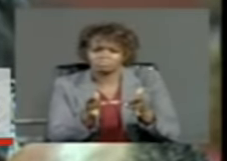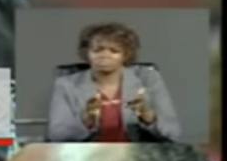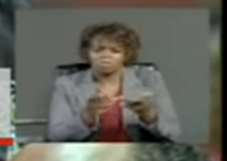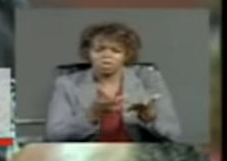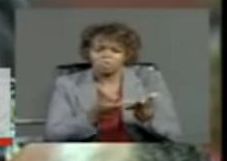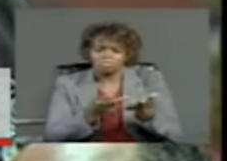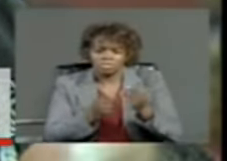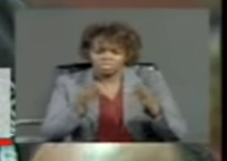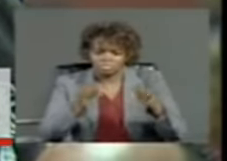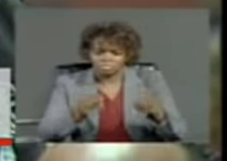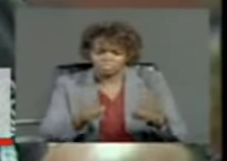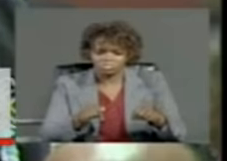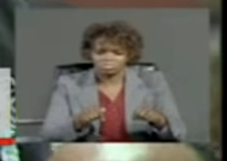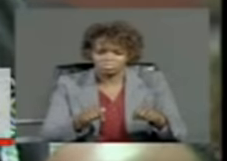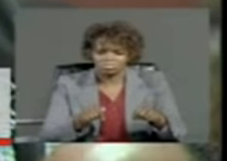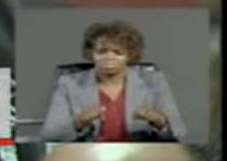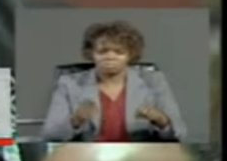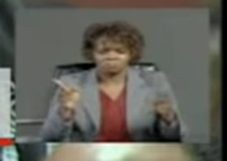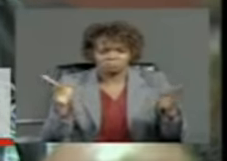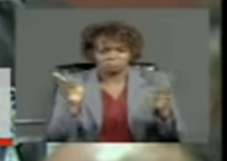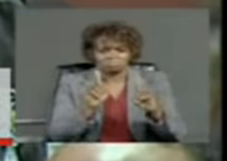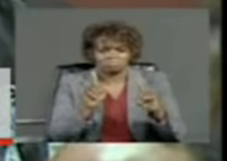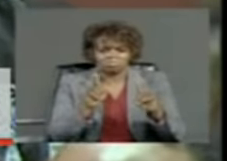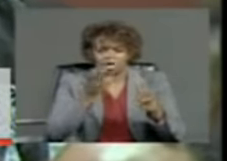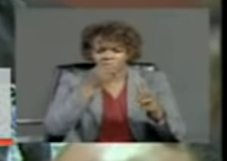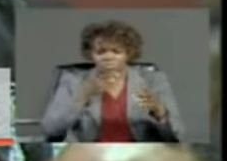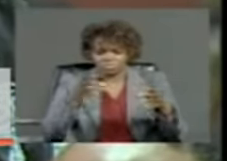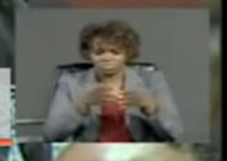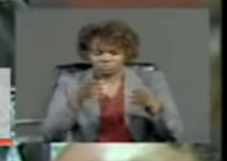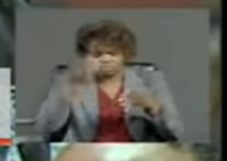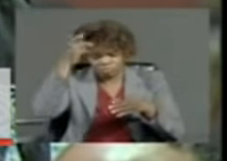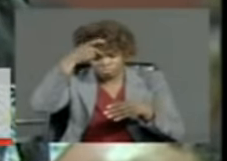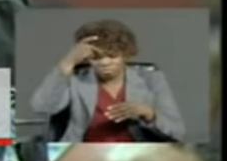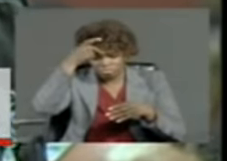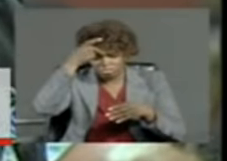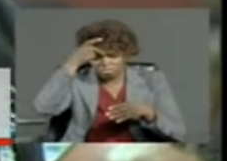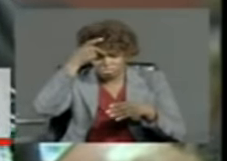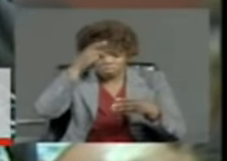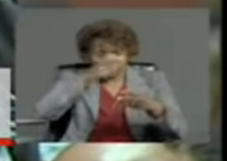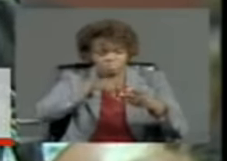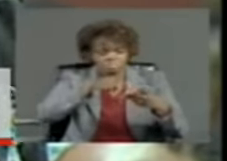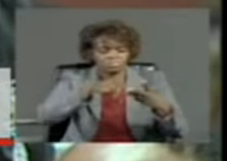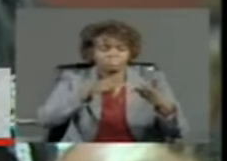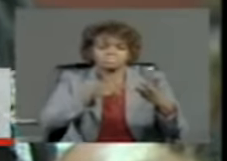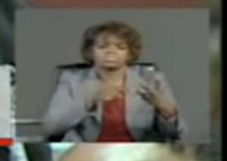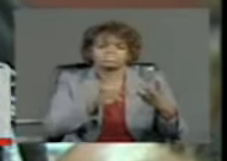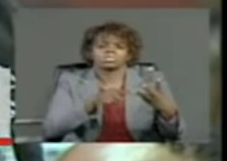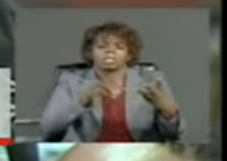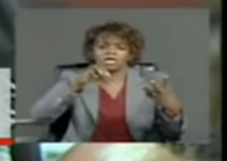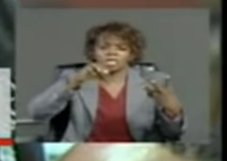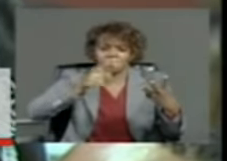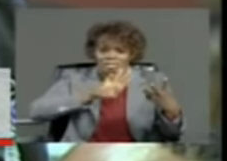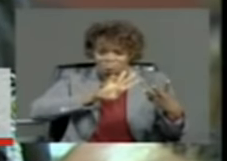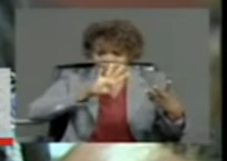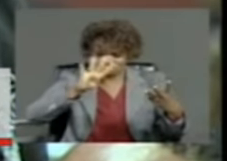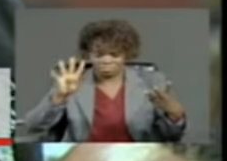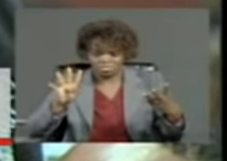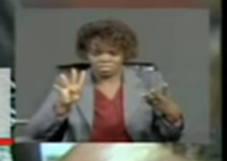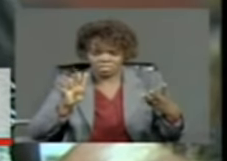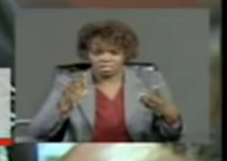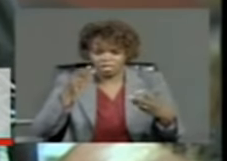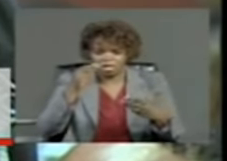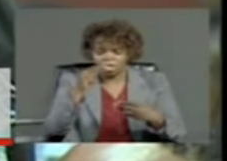MPLA, UNITA e FNLA são anagramas que nos remetem à luta de libertação do povo angolano do colonialismo.